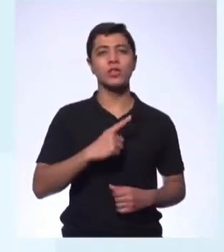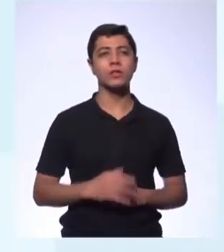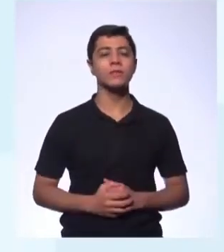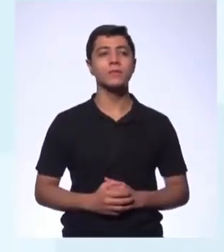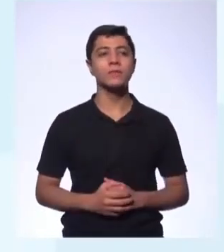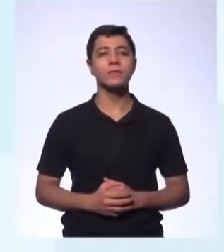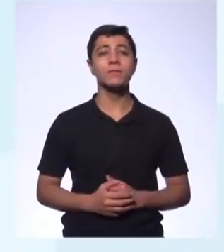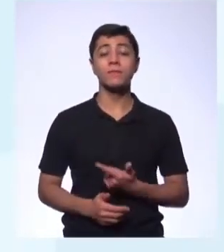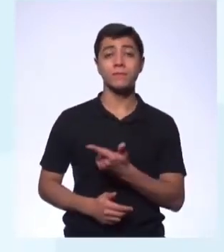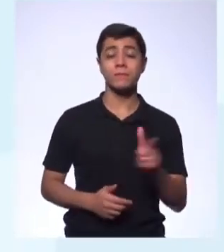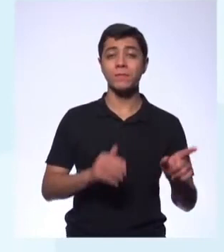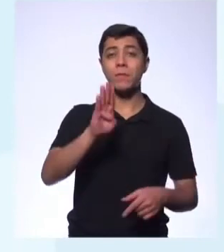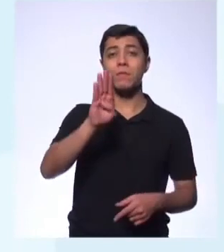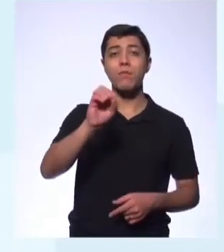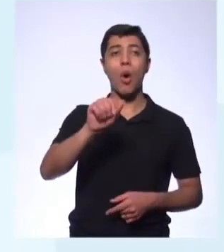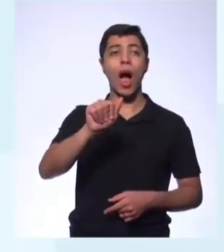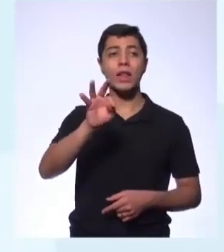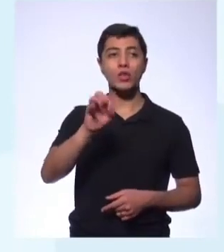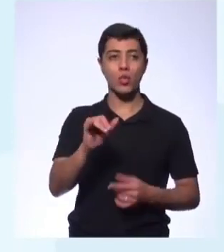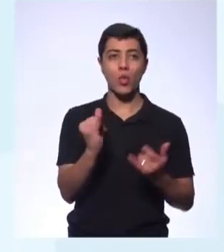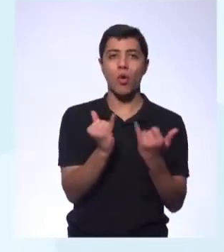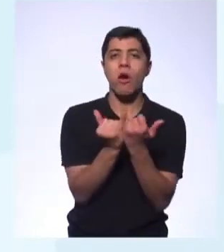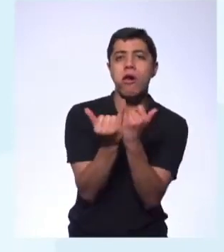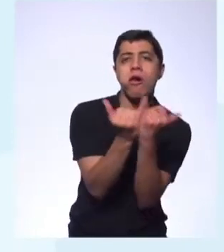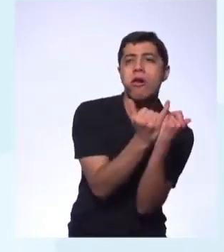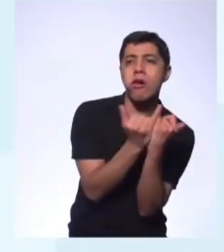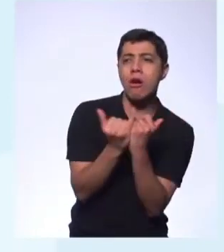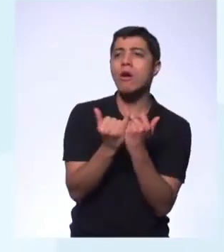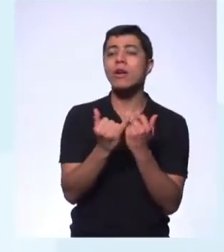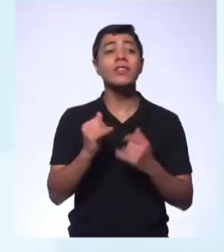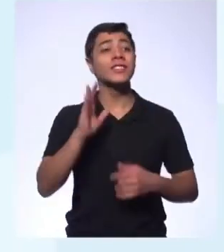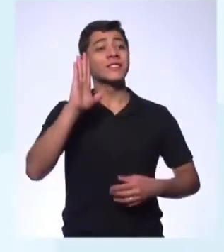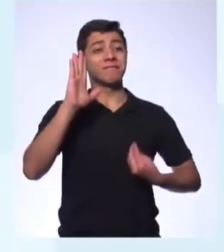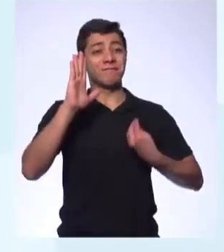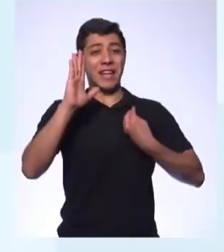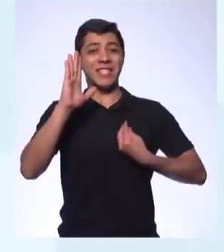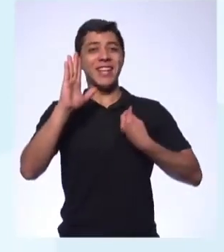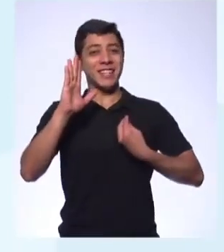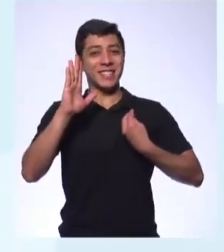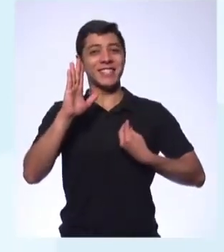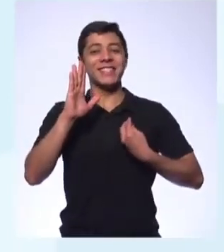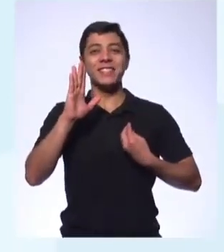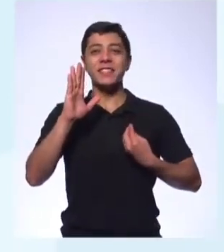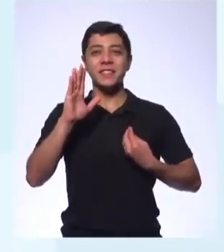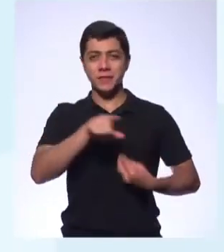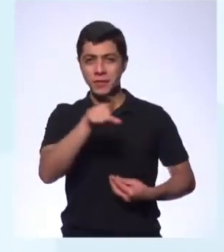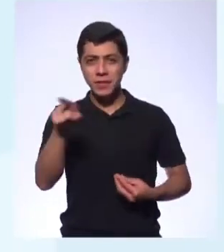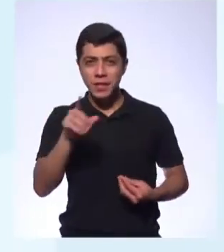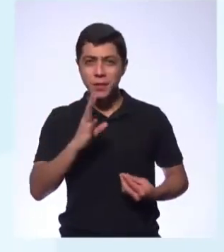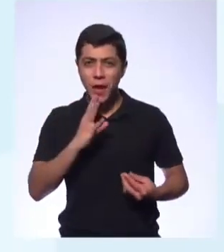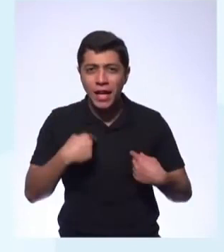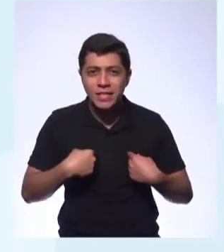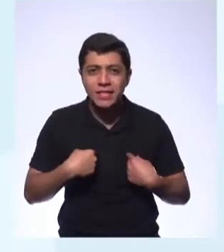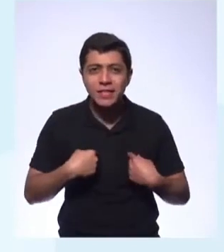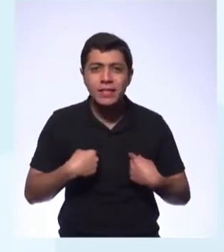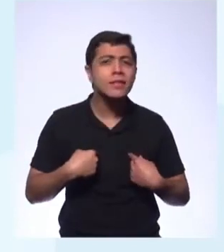boato. Presente. Vocês me conhecem? Qual?